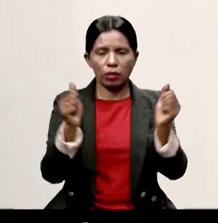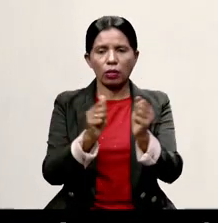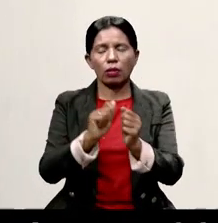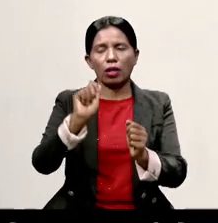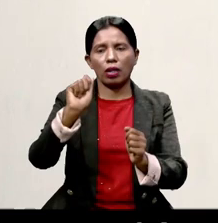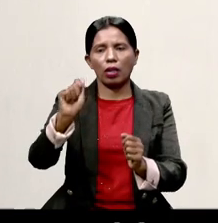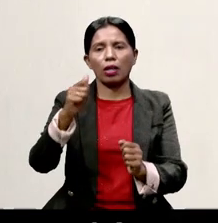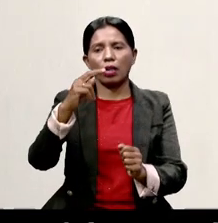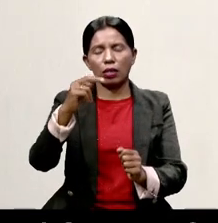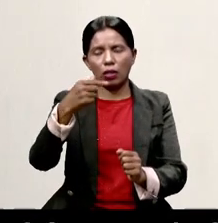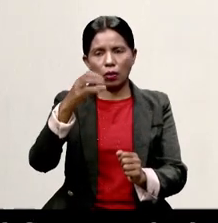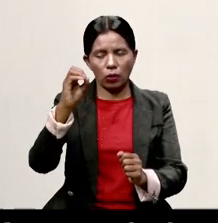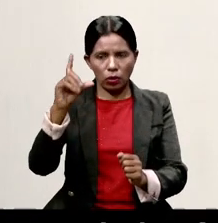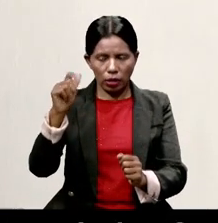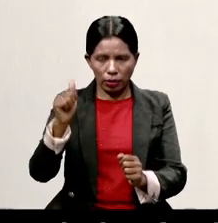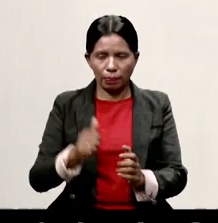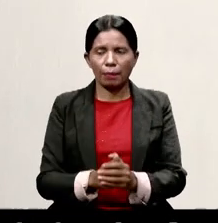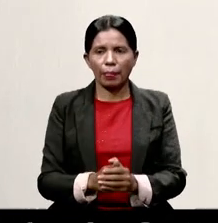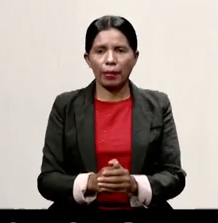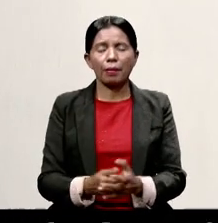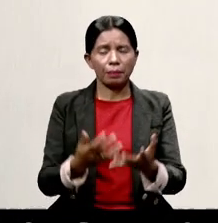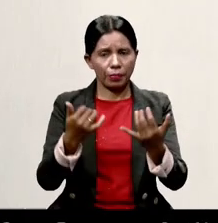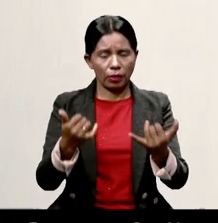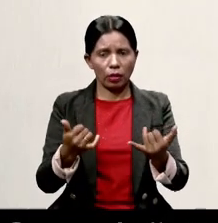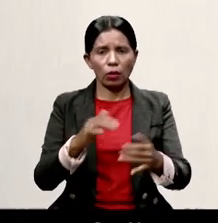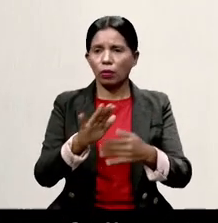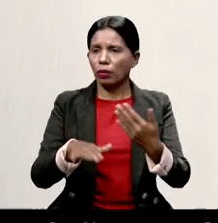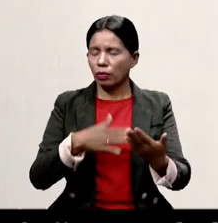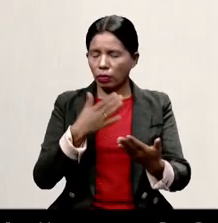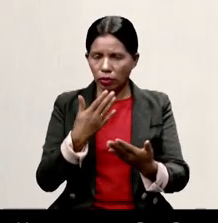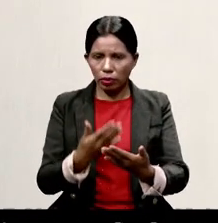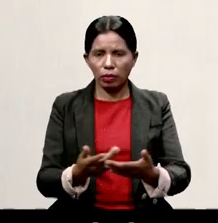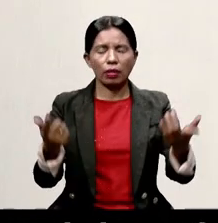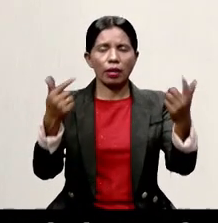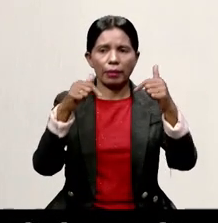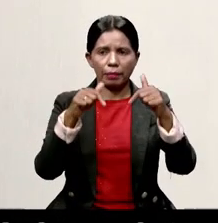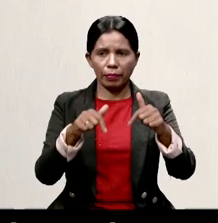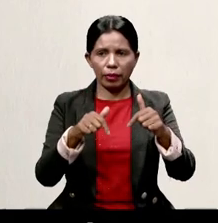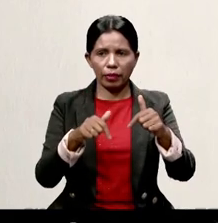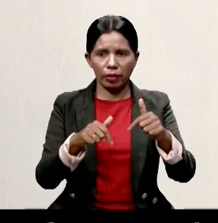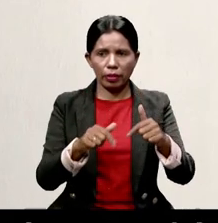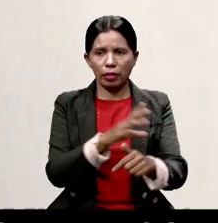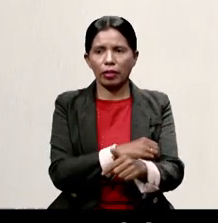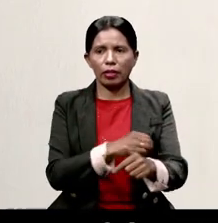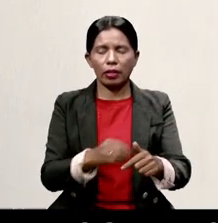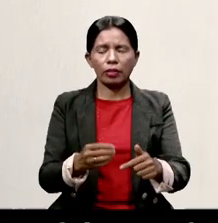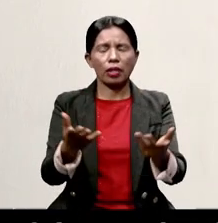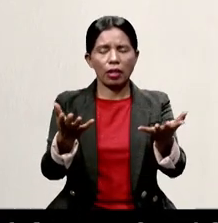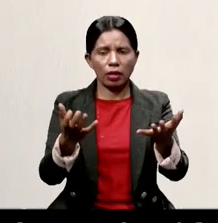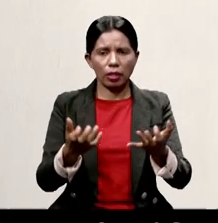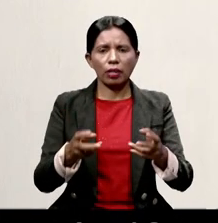se beneficiar. Portanto, é tudo aquilo que, quando existe o interesse,